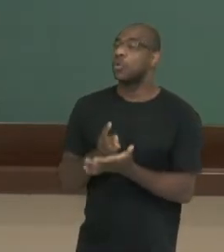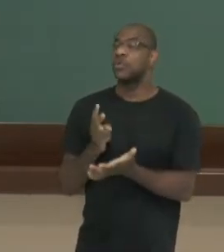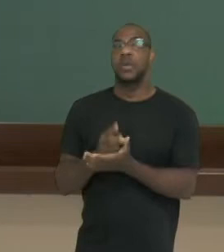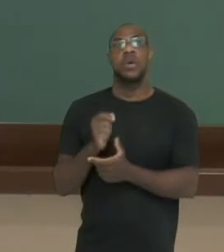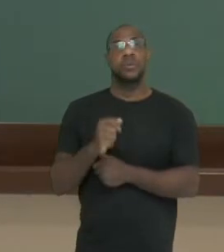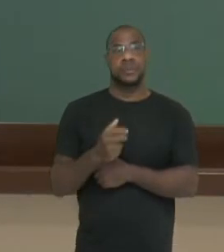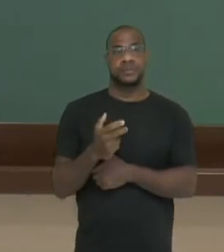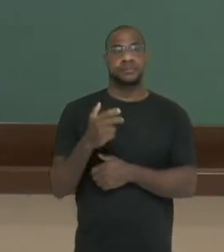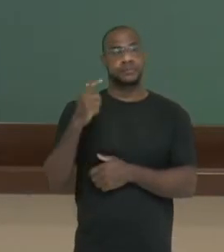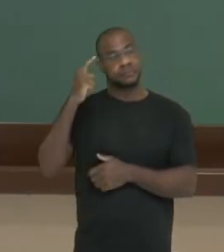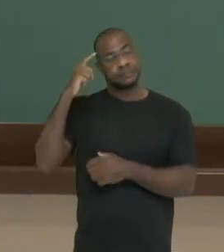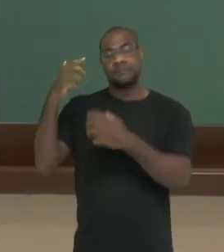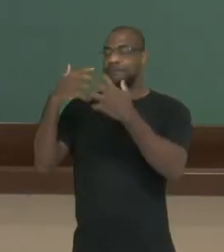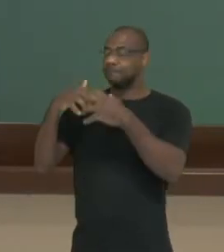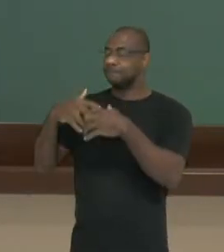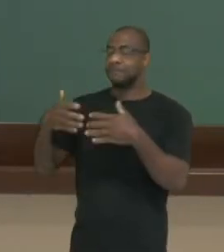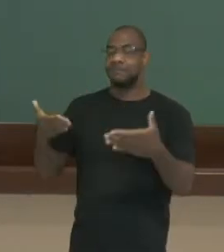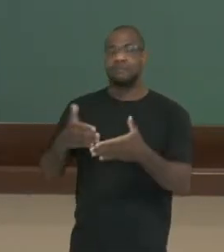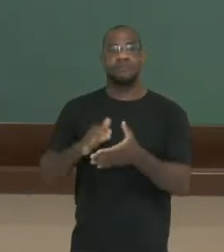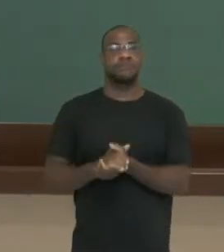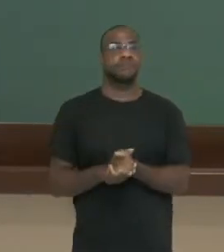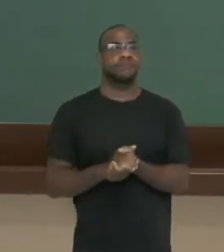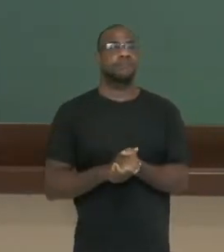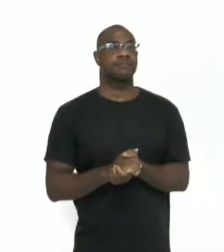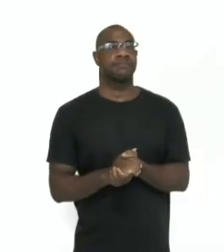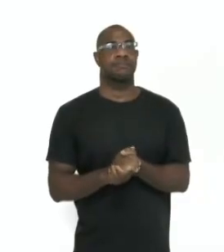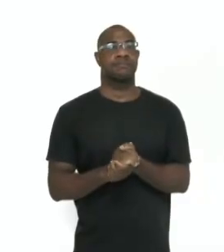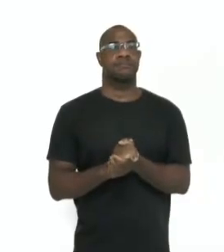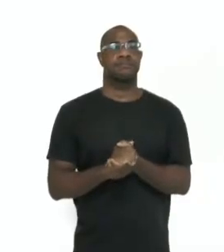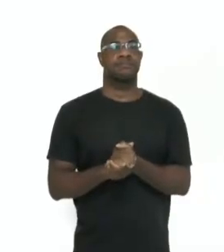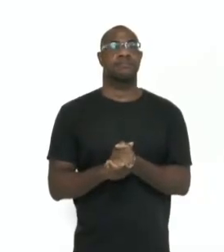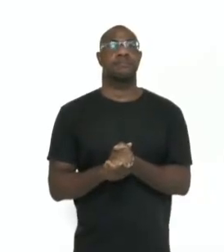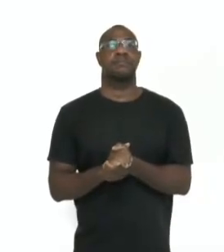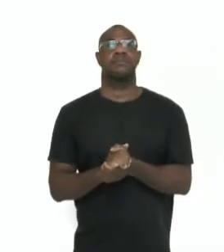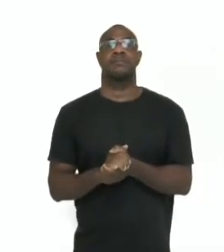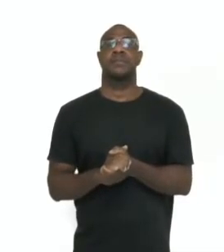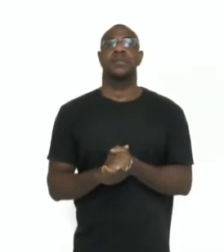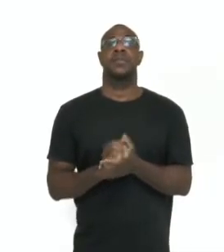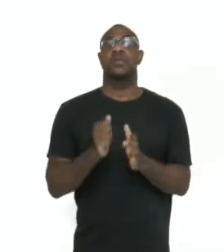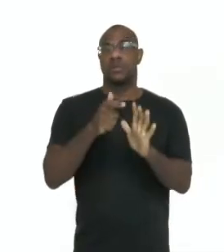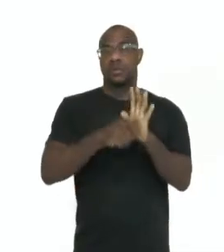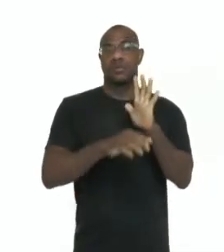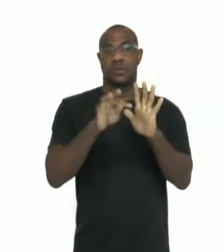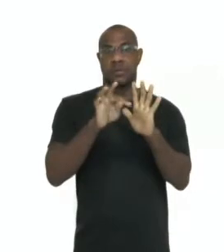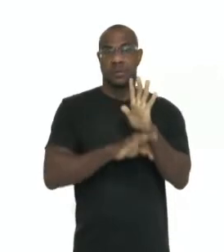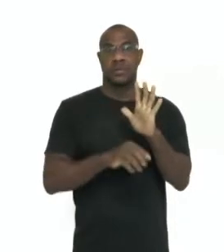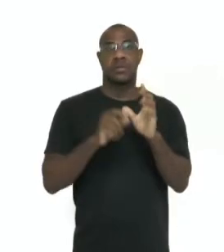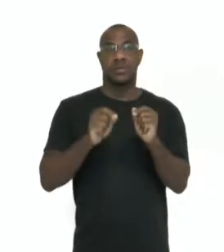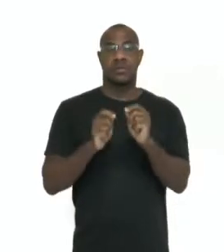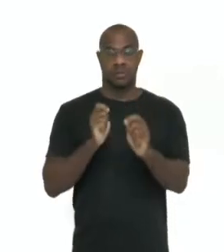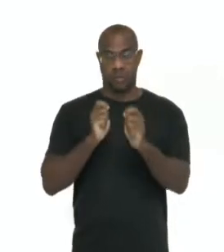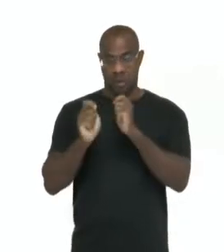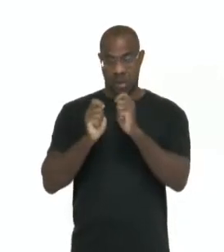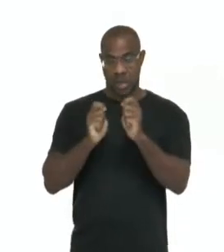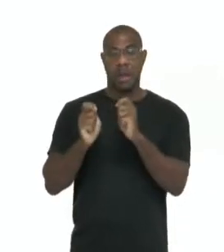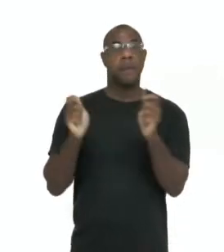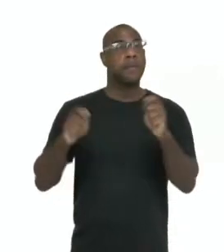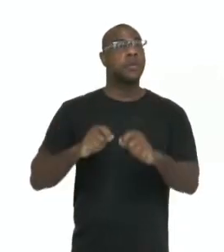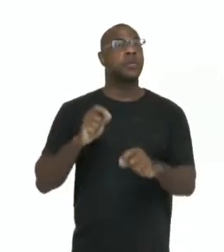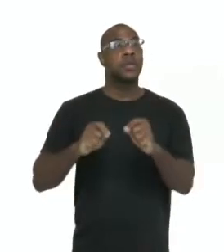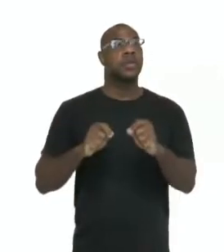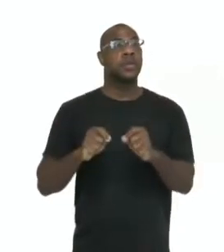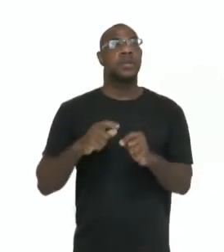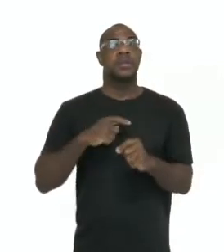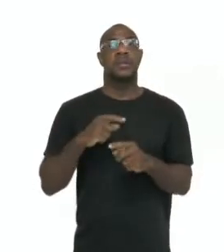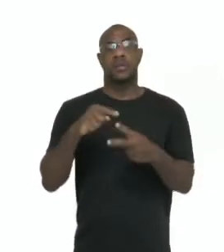os gêneros textuais. Convido vocês a lerem aqui comigo esse slide. Os gêneros textuais do campo jornalístico podem ser